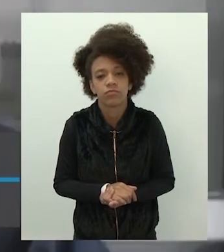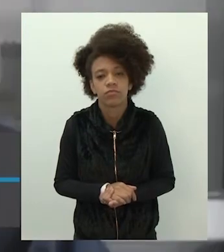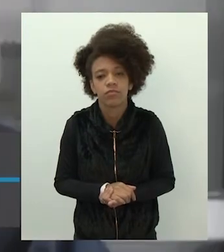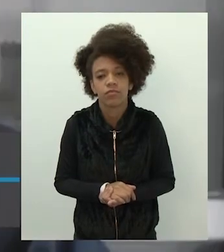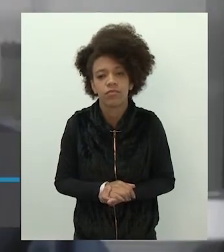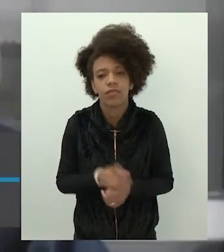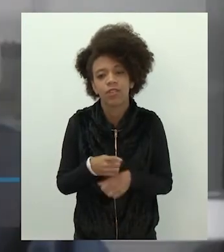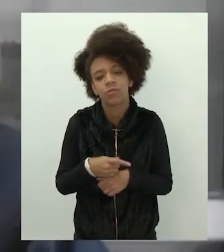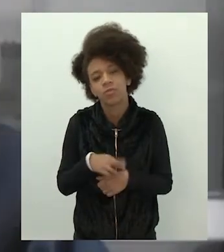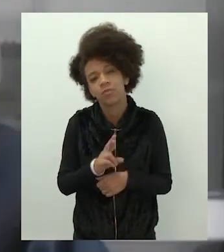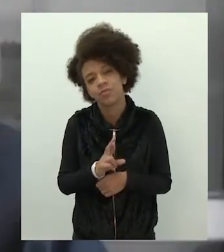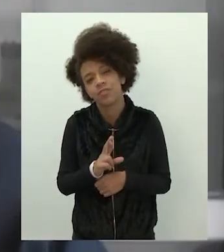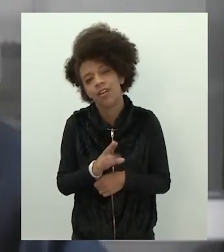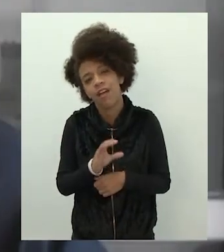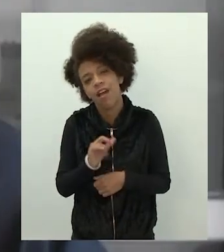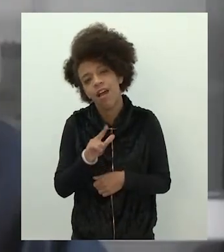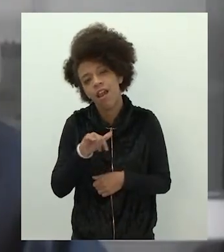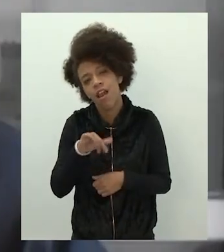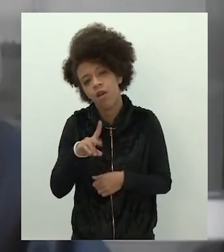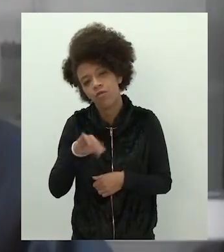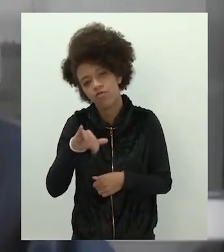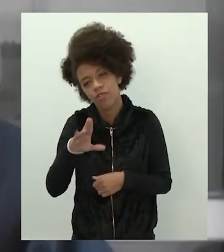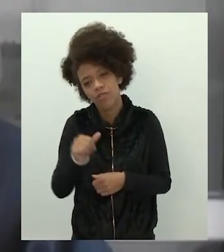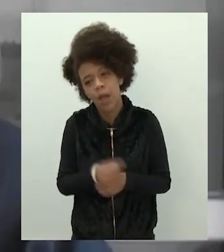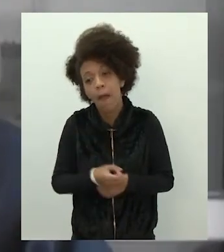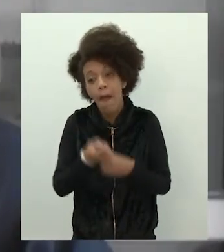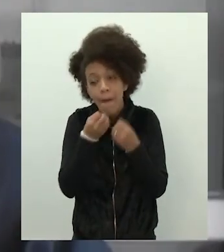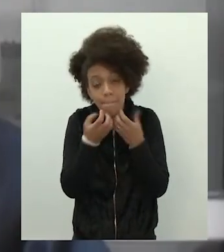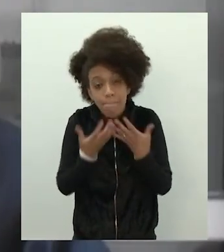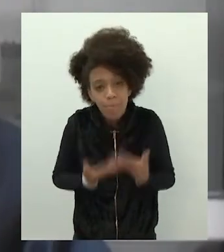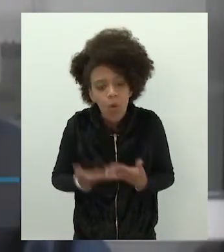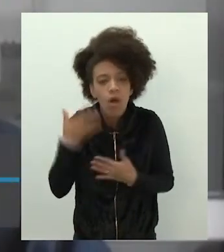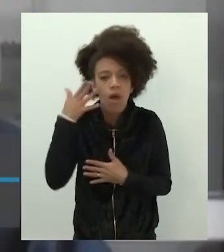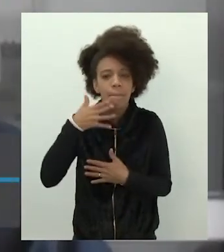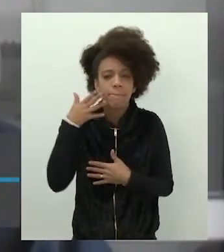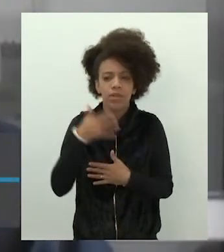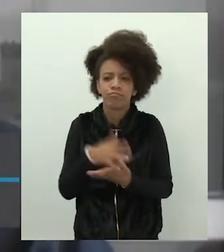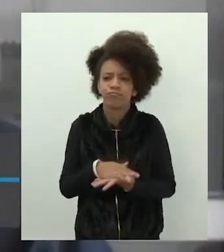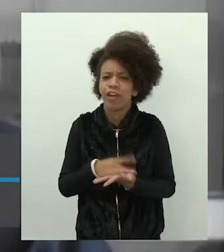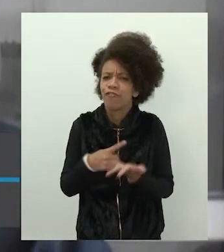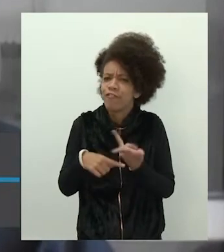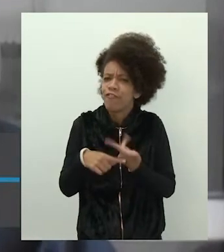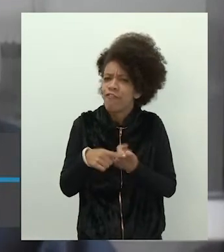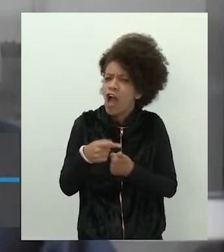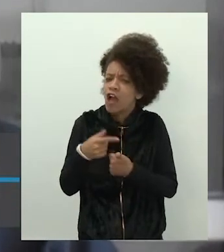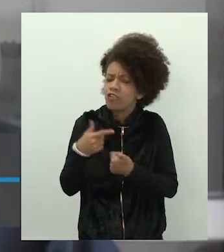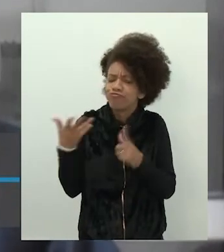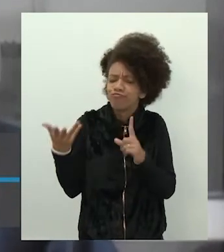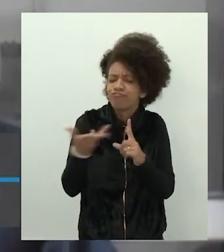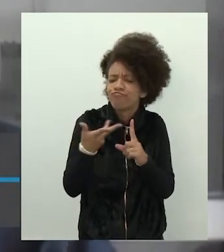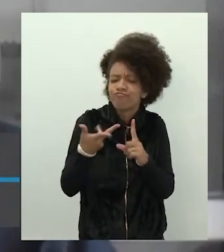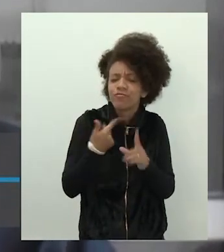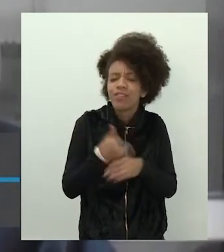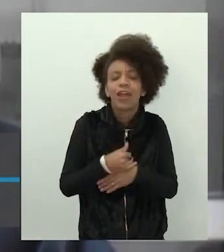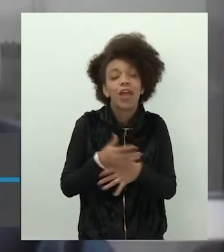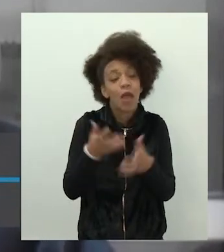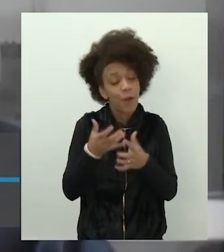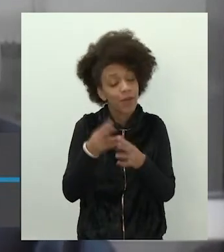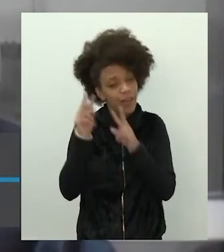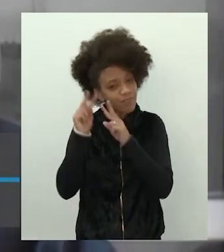Doutora Cláudia, foi muito boa a palestra. E eu tenho aqui muitos elogios, né? Faço questão de lê-los